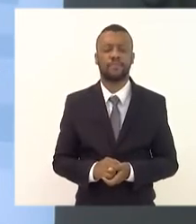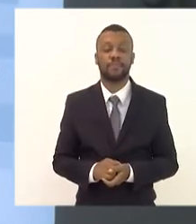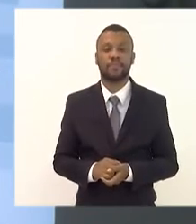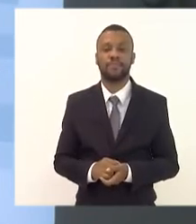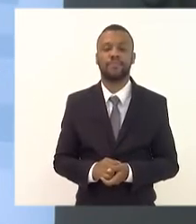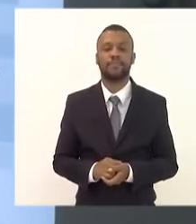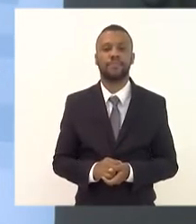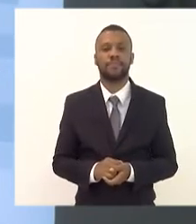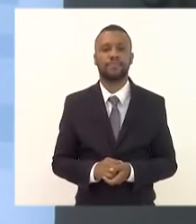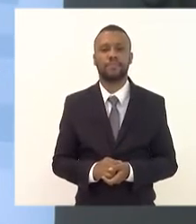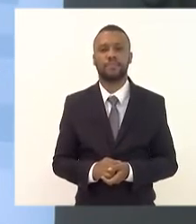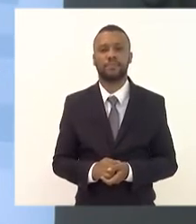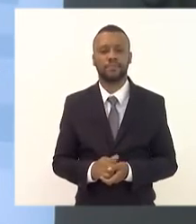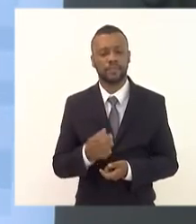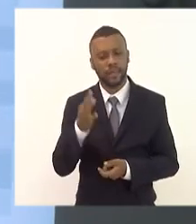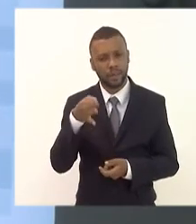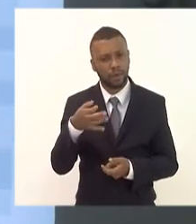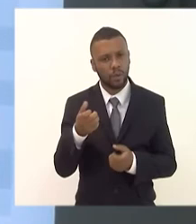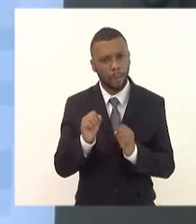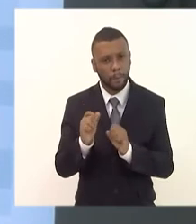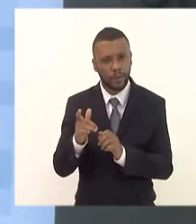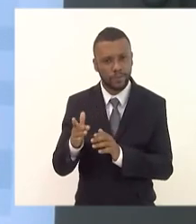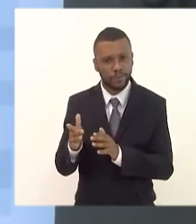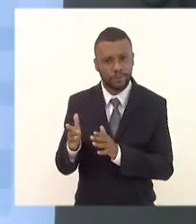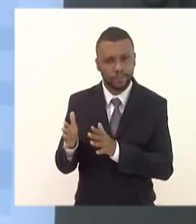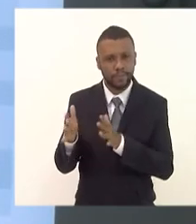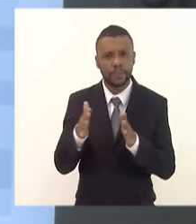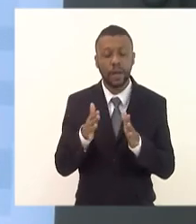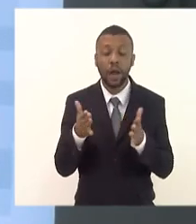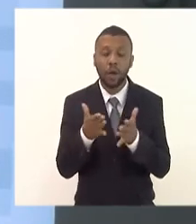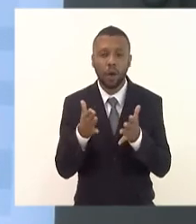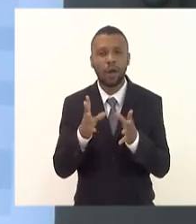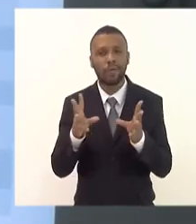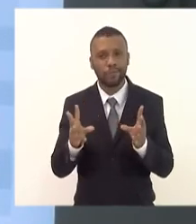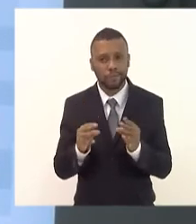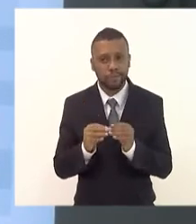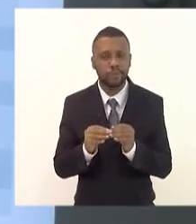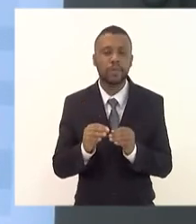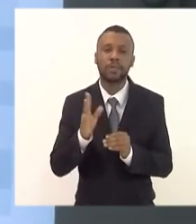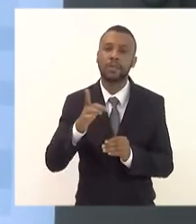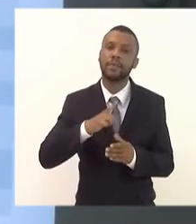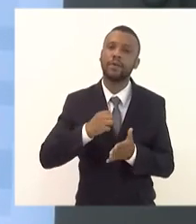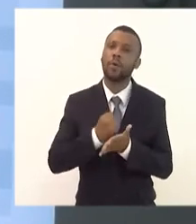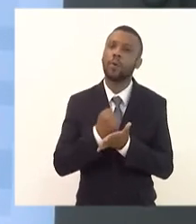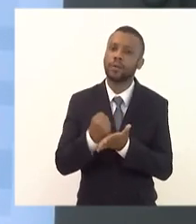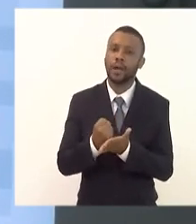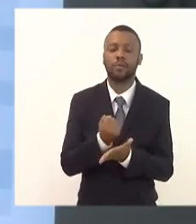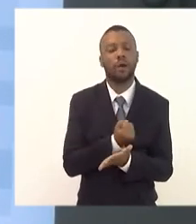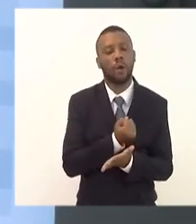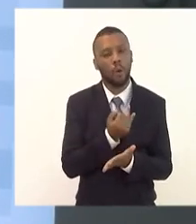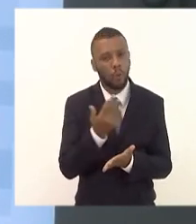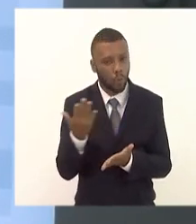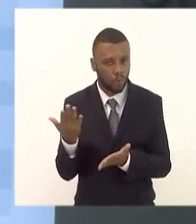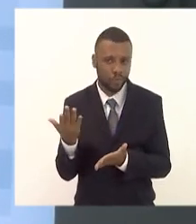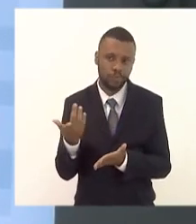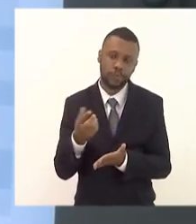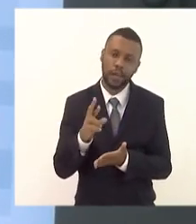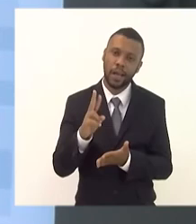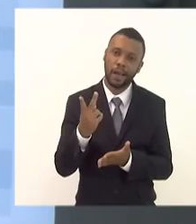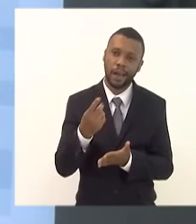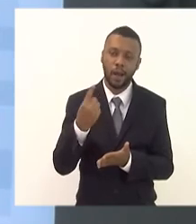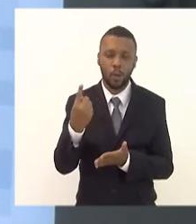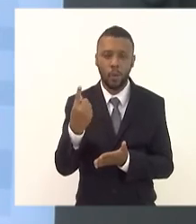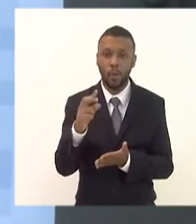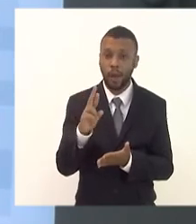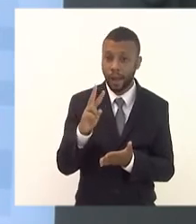É isso, pode passar. E agora os concluídos, né? Já foram alguns contratos concluídos. Esse, por exemplo, RH1 e RH2 já